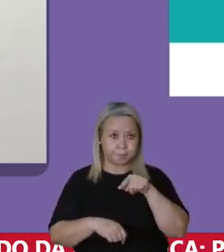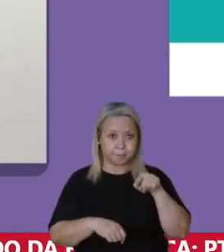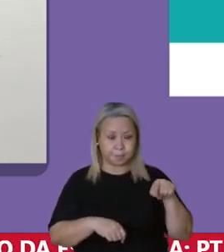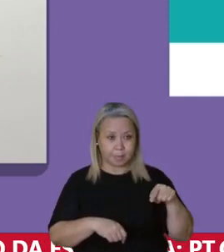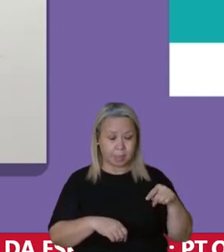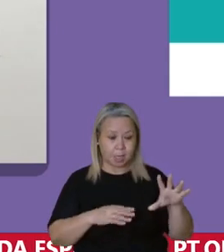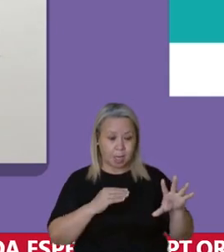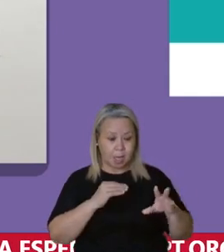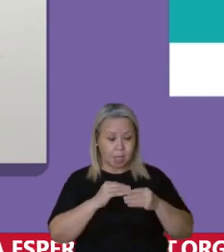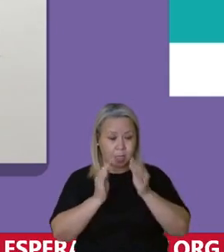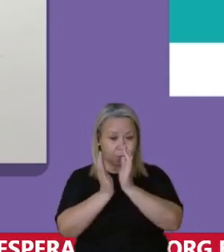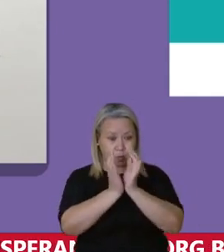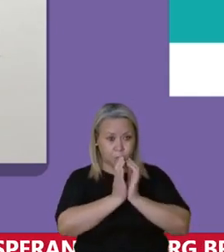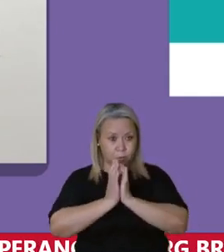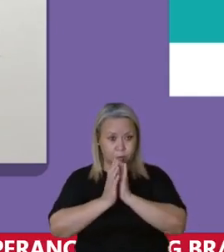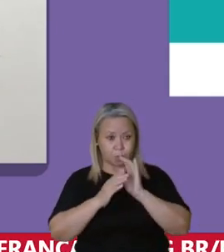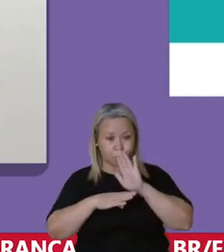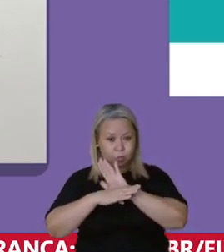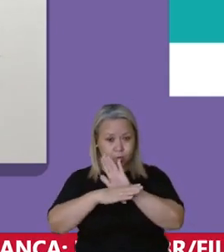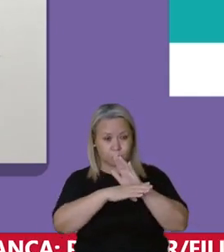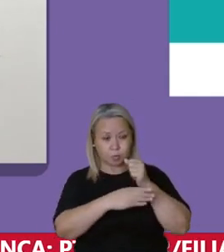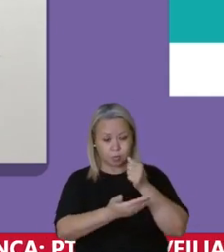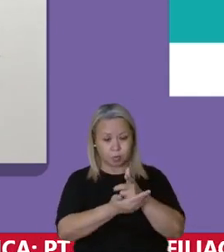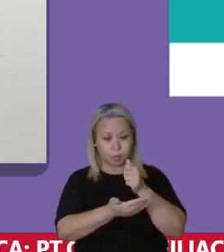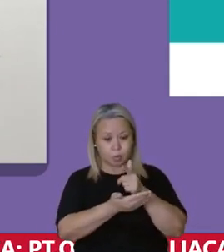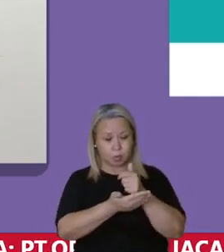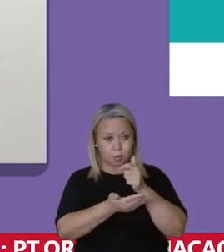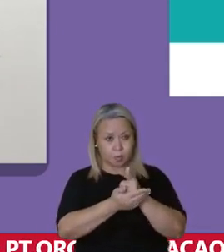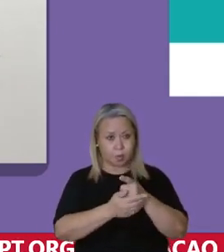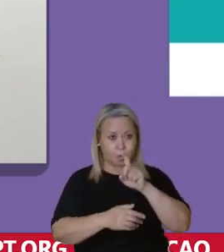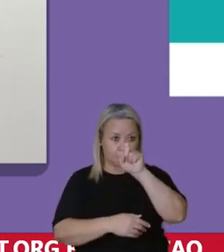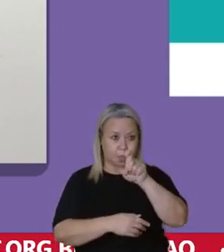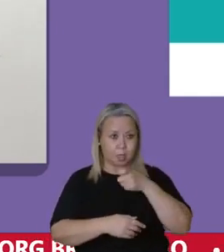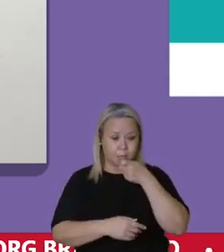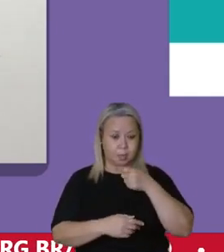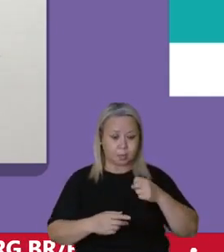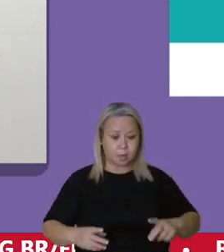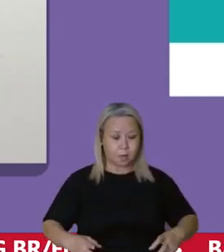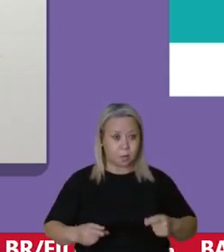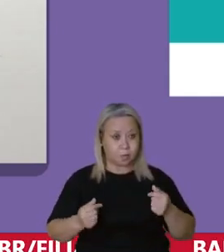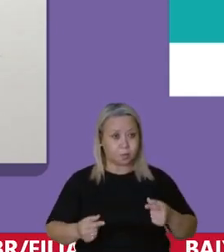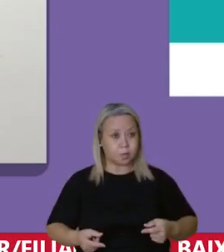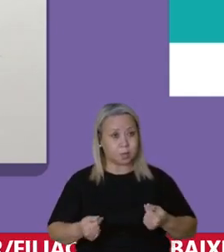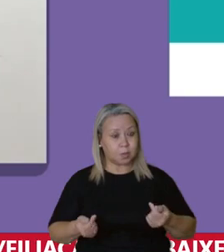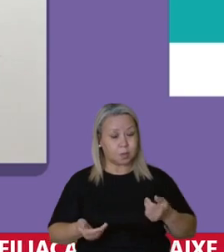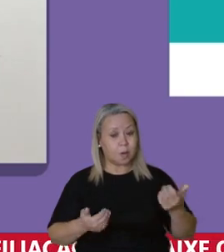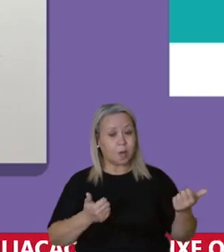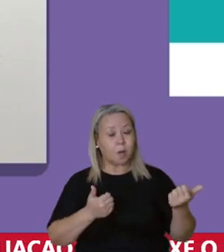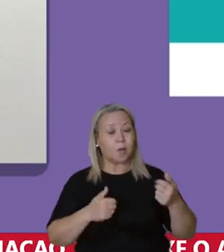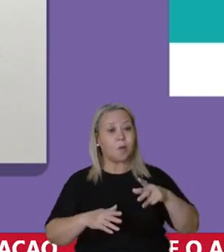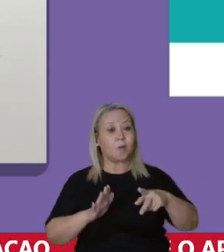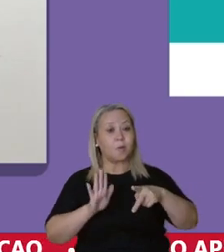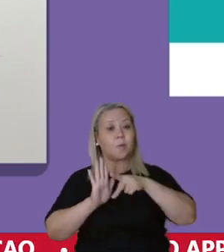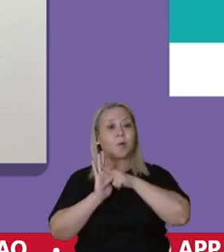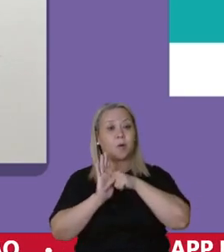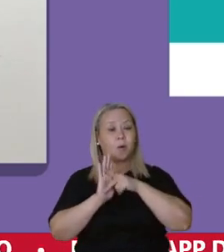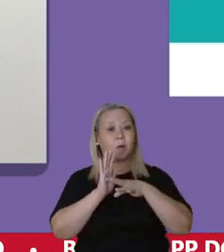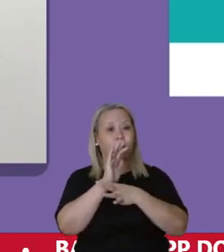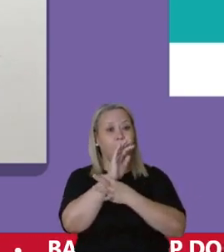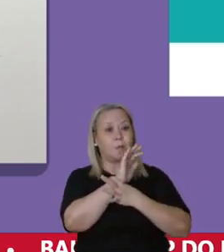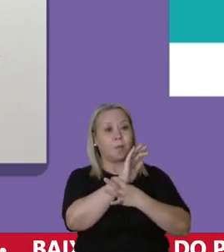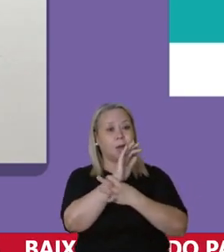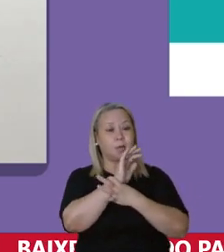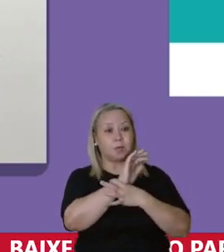esse conjunto de contribuições, a gente chama, que são arrecadações próprias para assegurar o sistema de